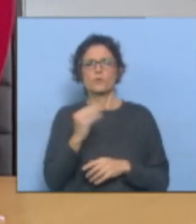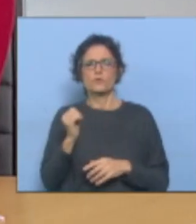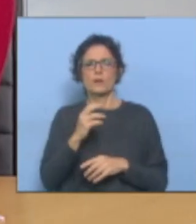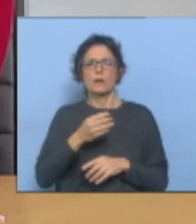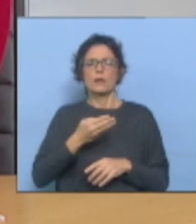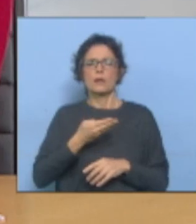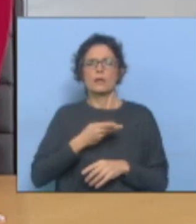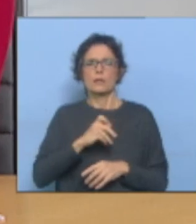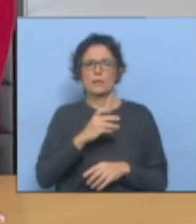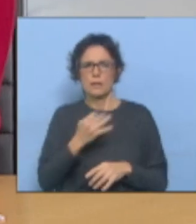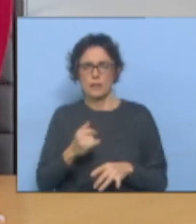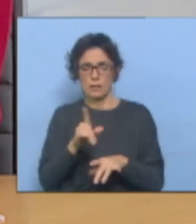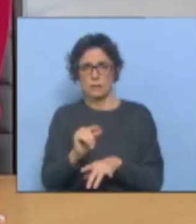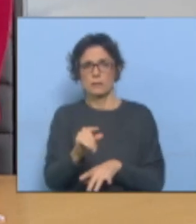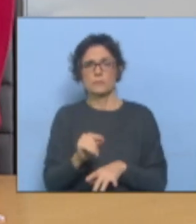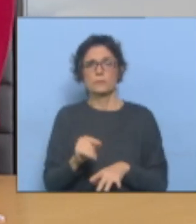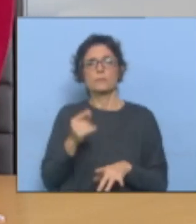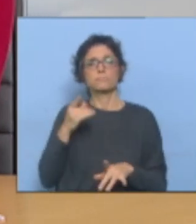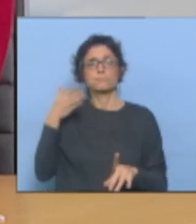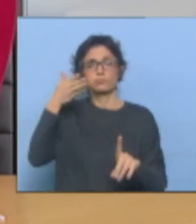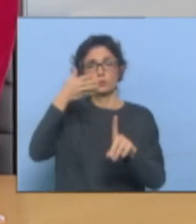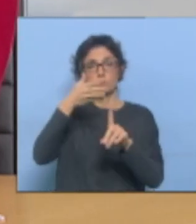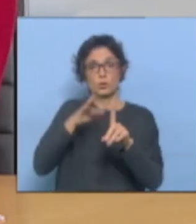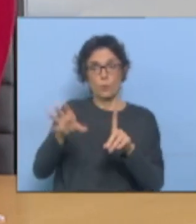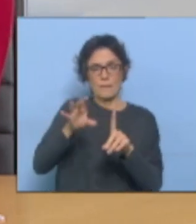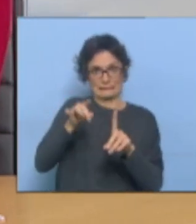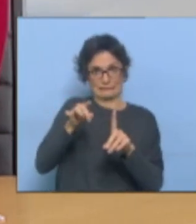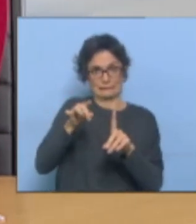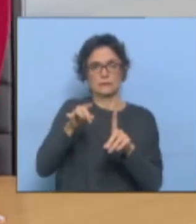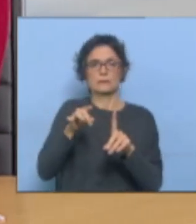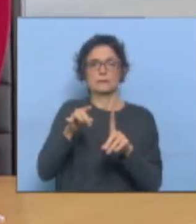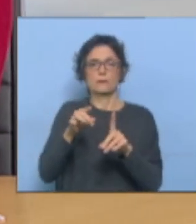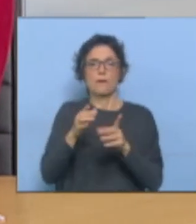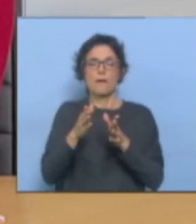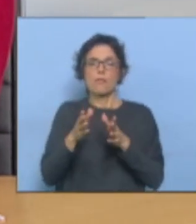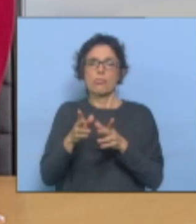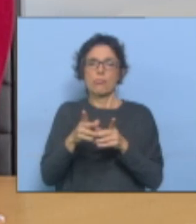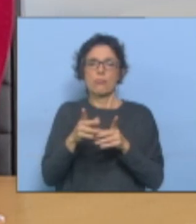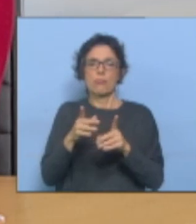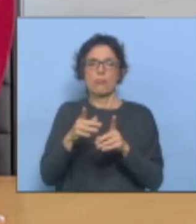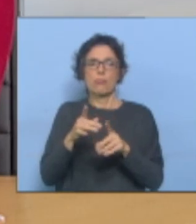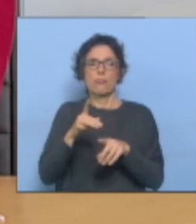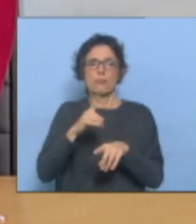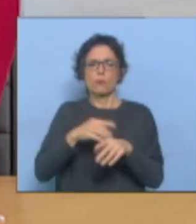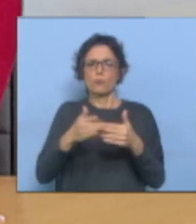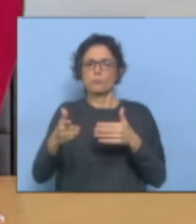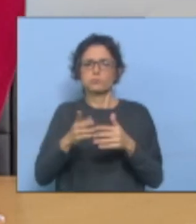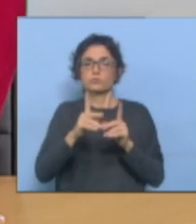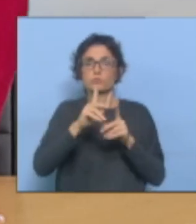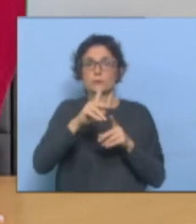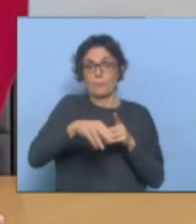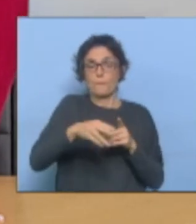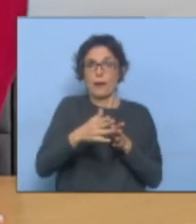desta Missão País, que decorre sempre nesta altura de pausa letiva entre os 2 semestres, portanto, os estudantes aproveitam esta pausa letiva